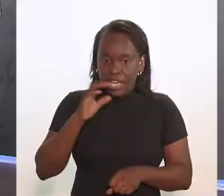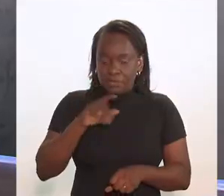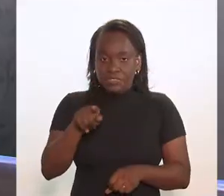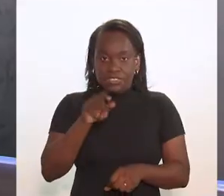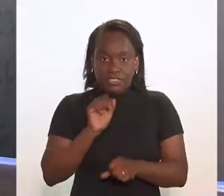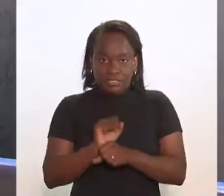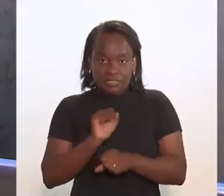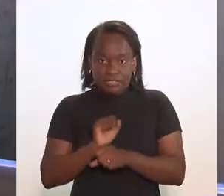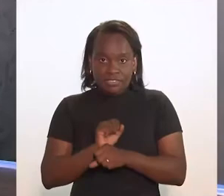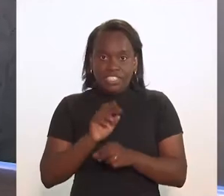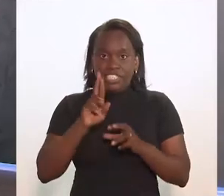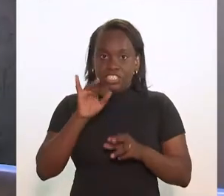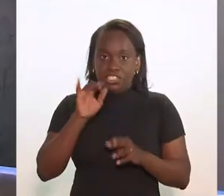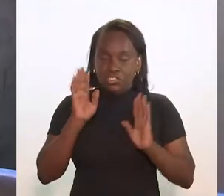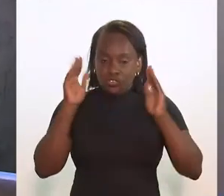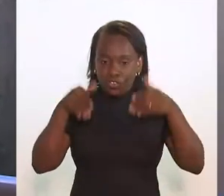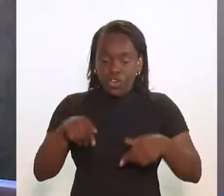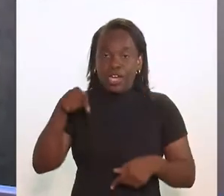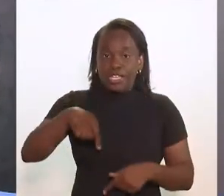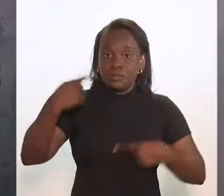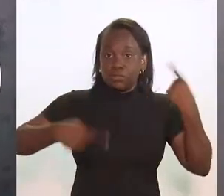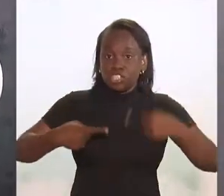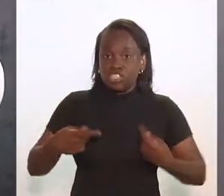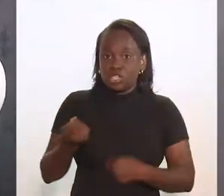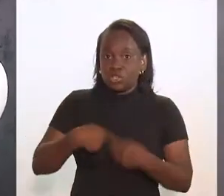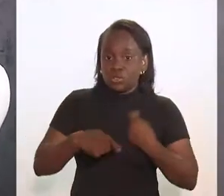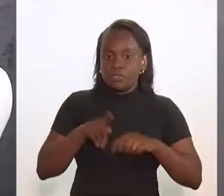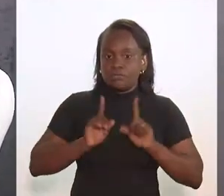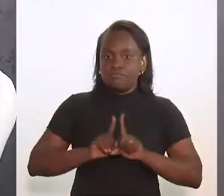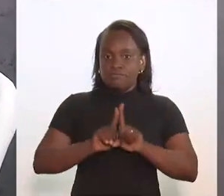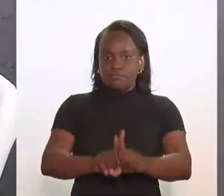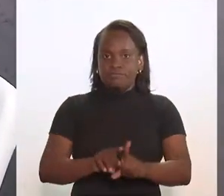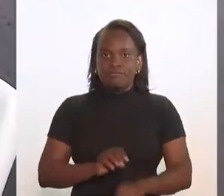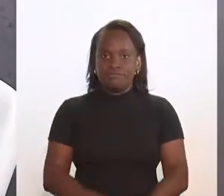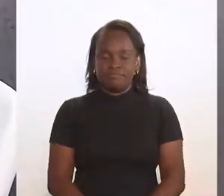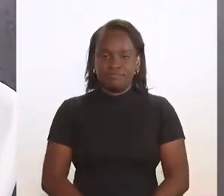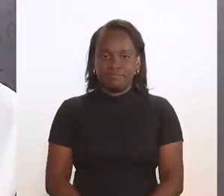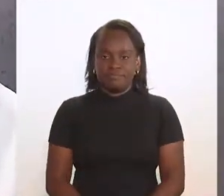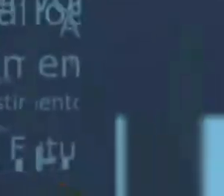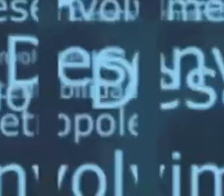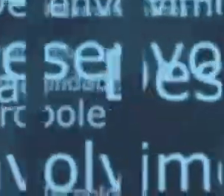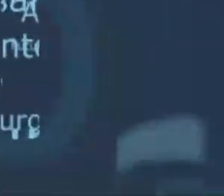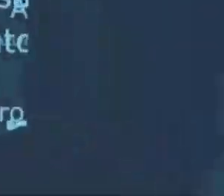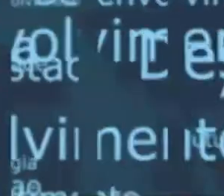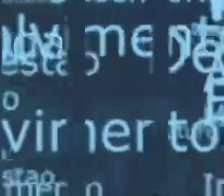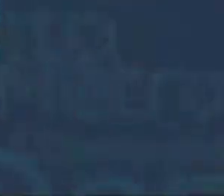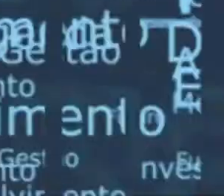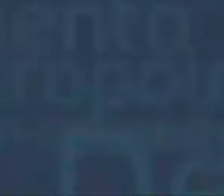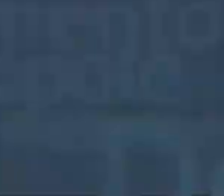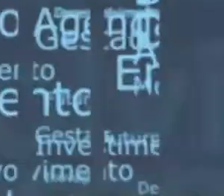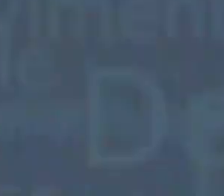intervalo e você fica aí no Rio em Foco, aqui política e economia caminham juntas. Música.